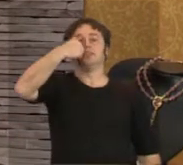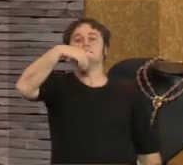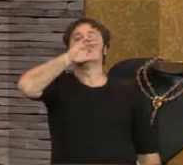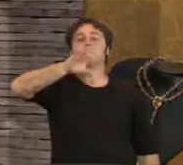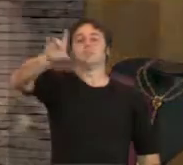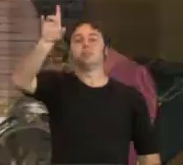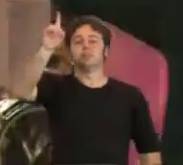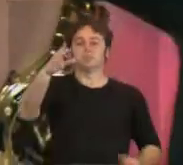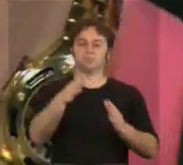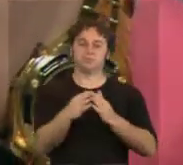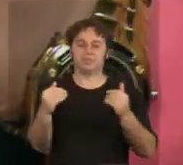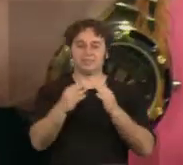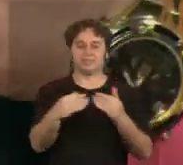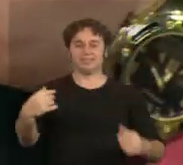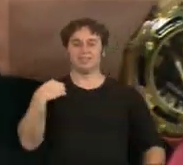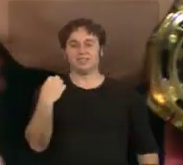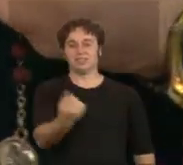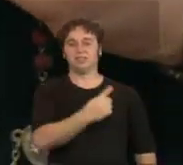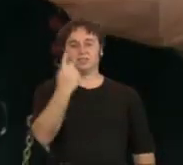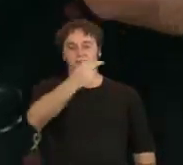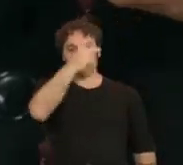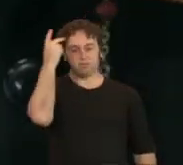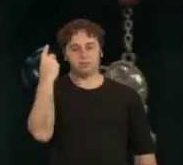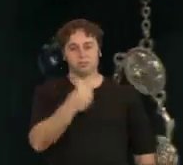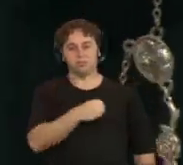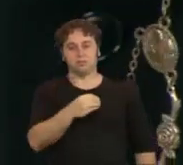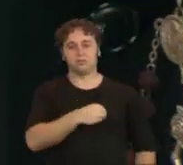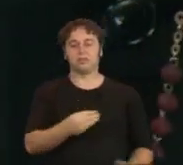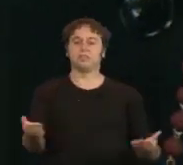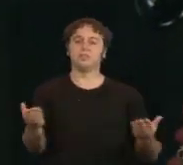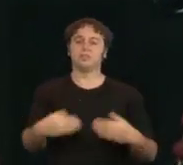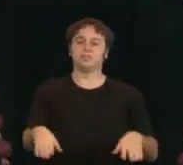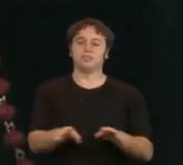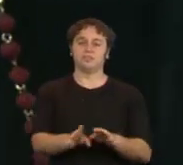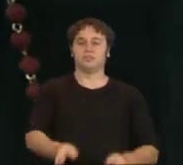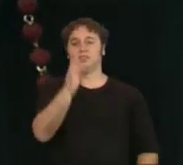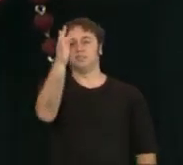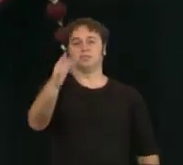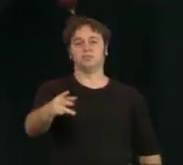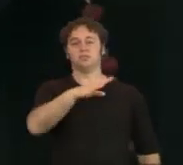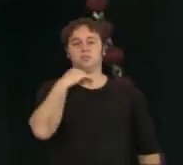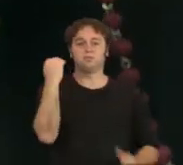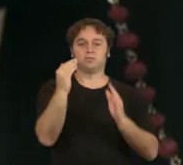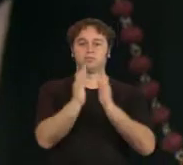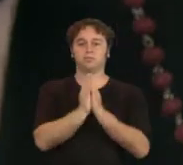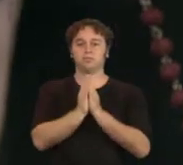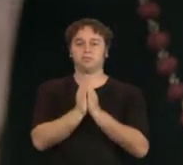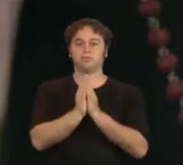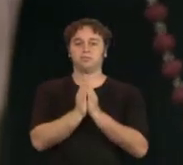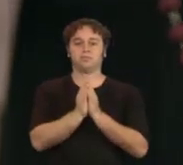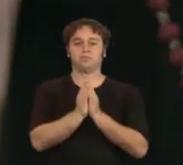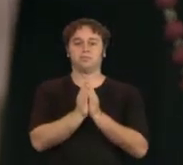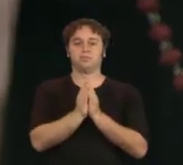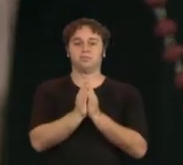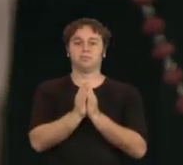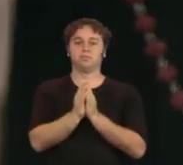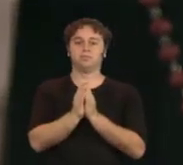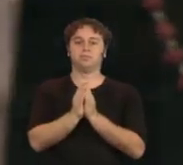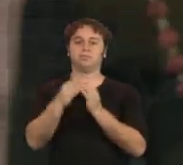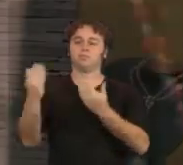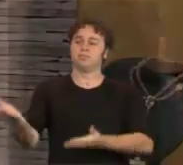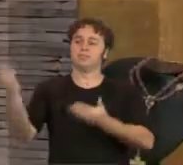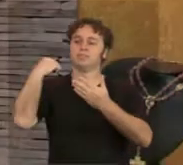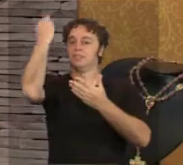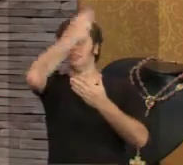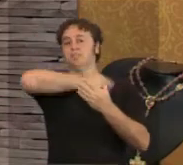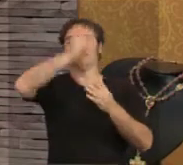Jesus. Santa Maria, Mãe de Deus, rogai por nós, pecadores, agora e na hora de nossa morte. Amém.